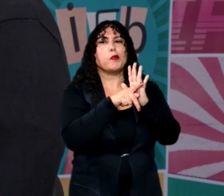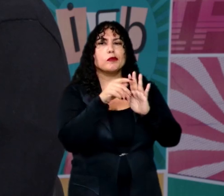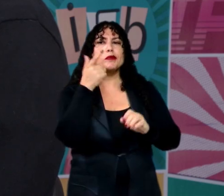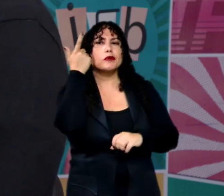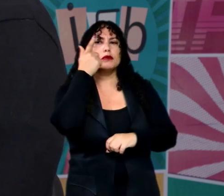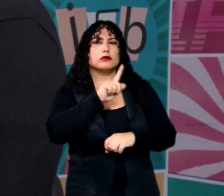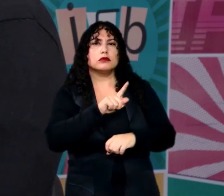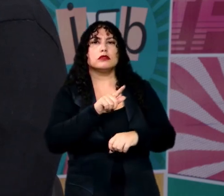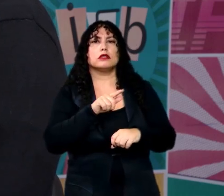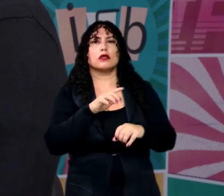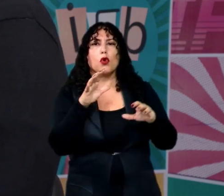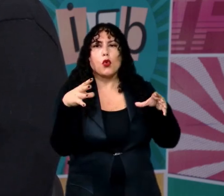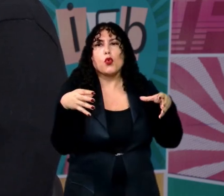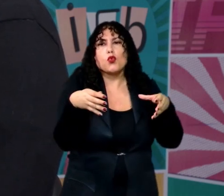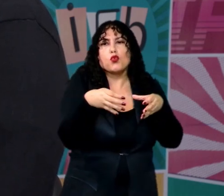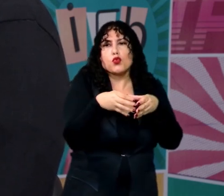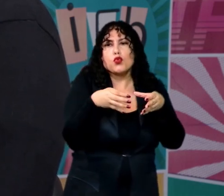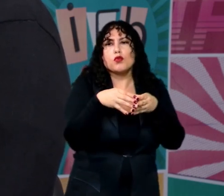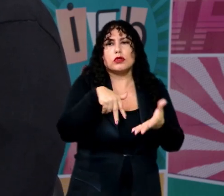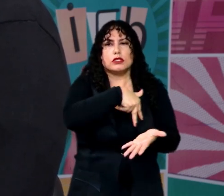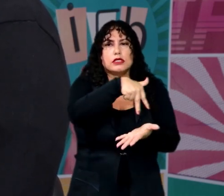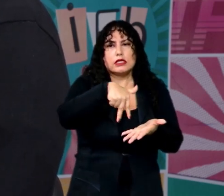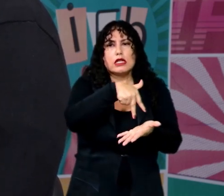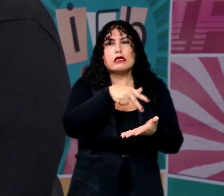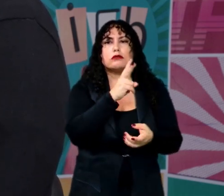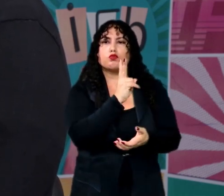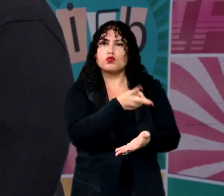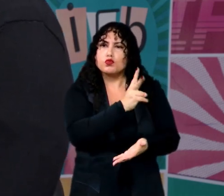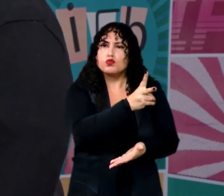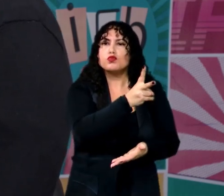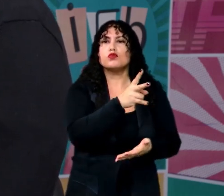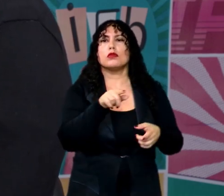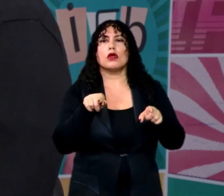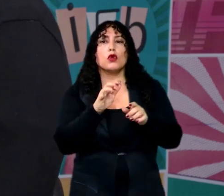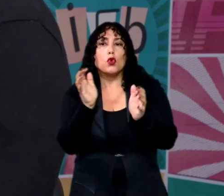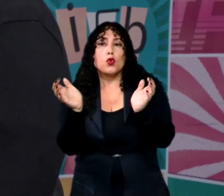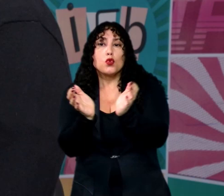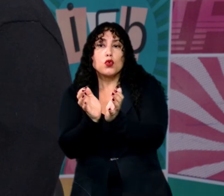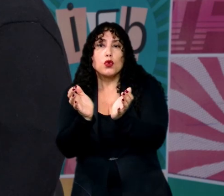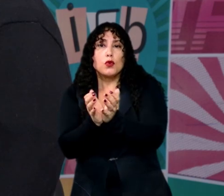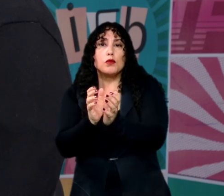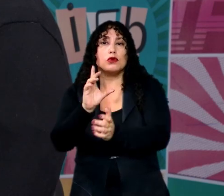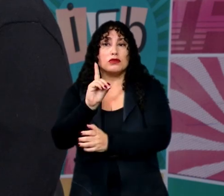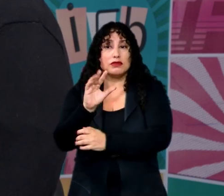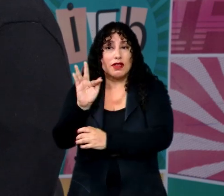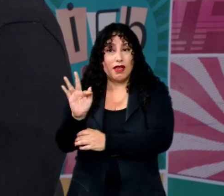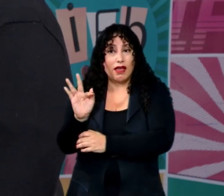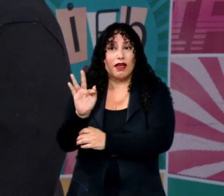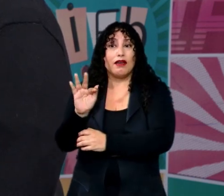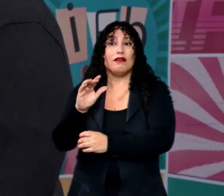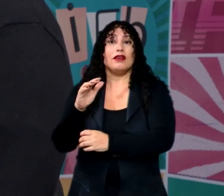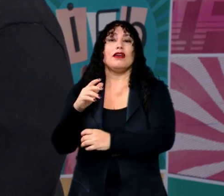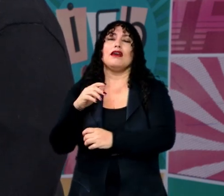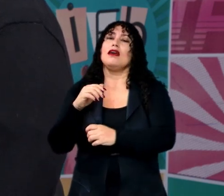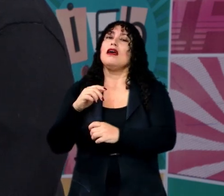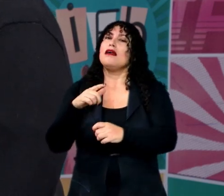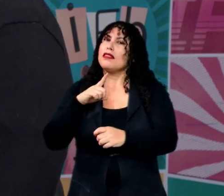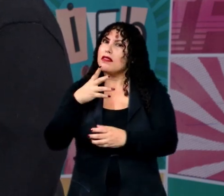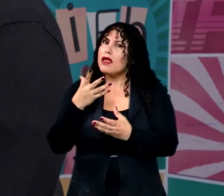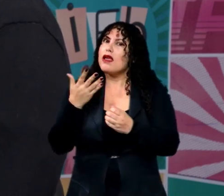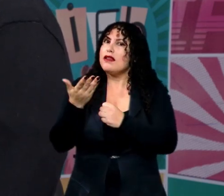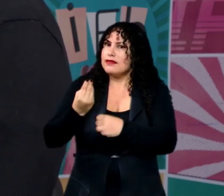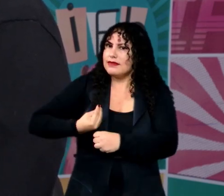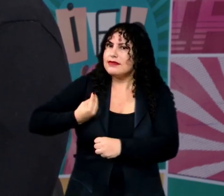manter uma companhia, um grupo de dança, né? Por exemplo. Porque os grupos de dança que existem em Brasília existem na base de muita